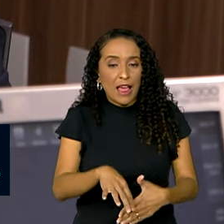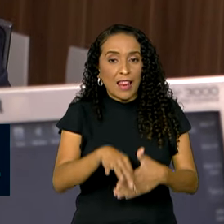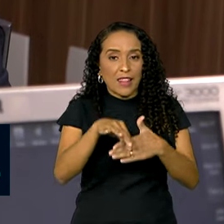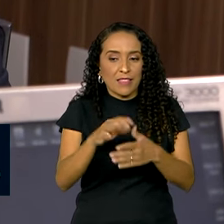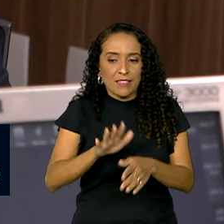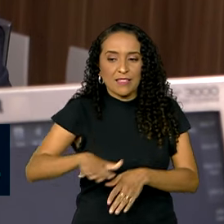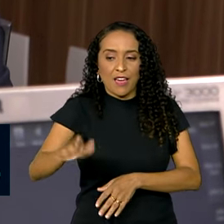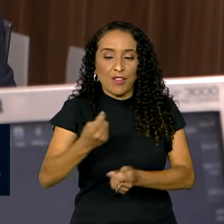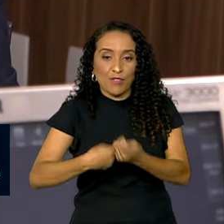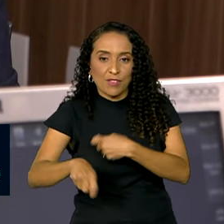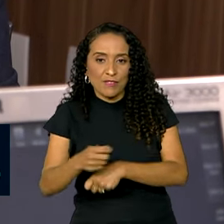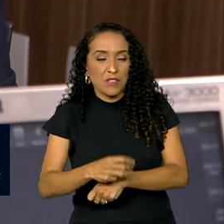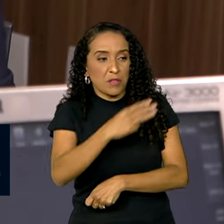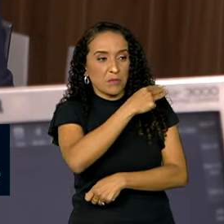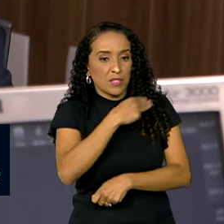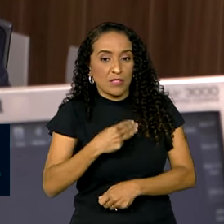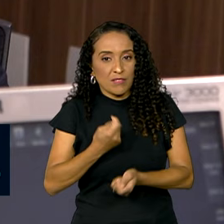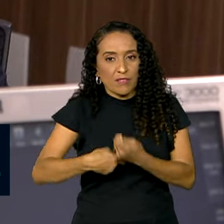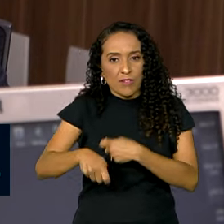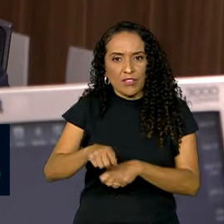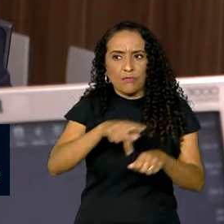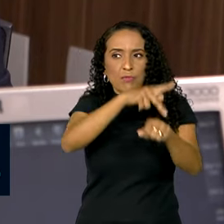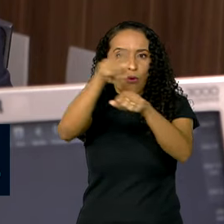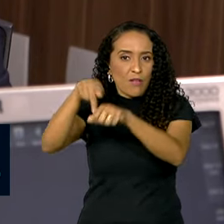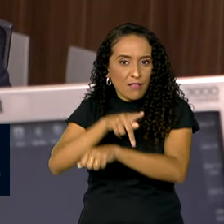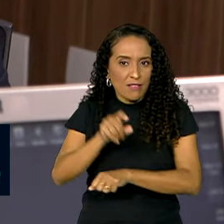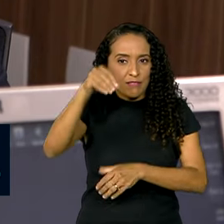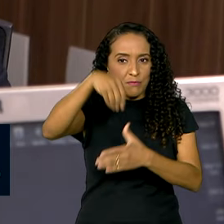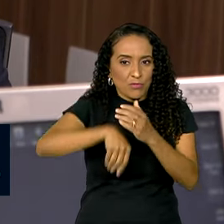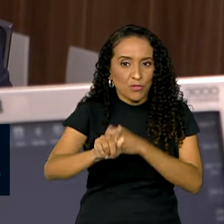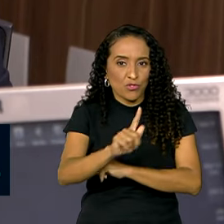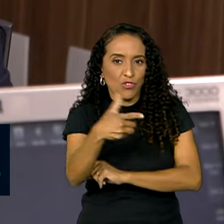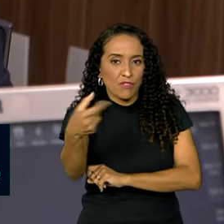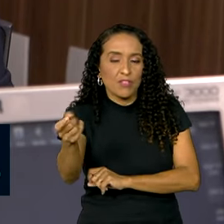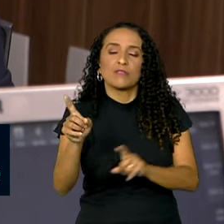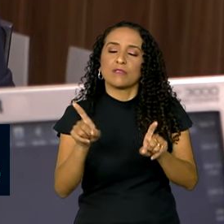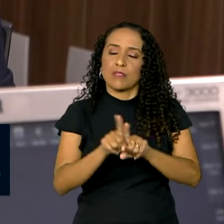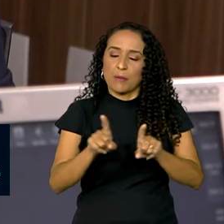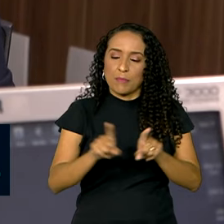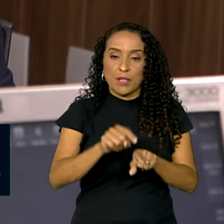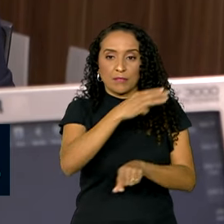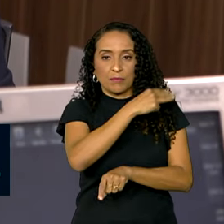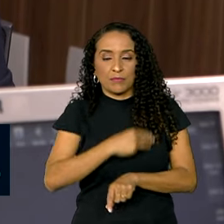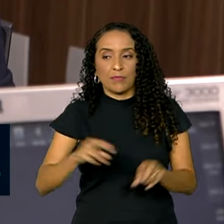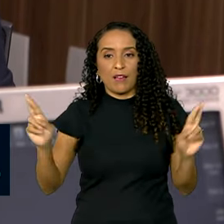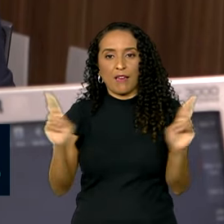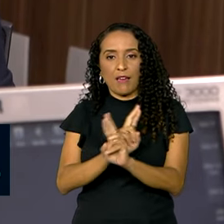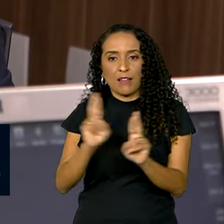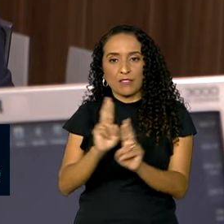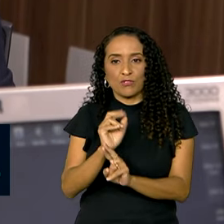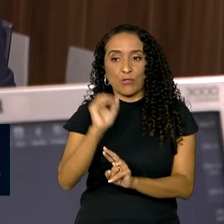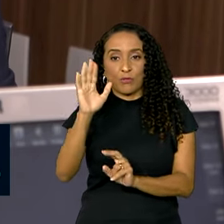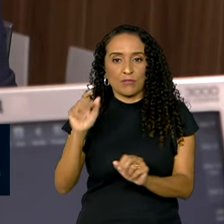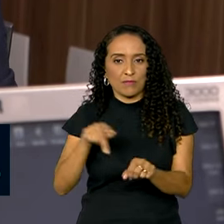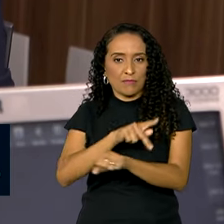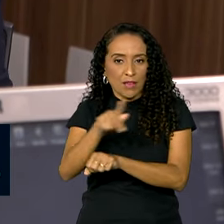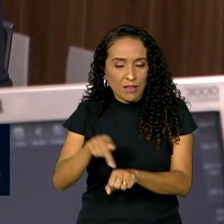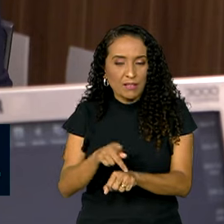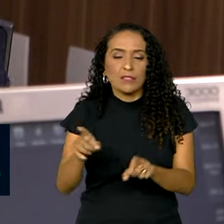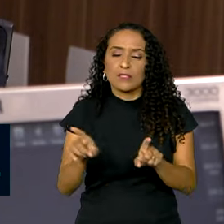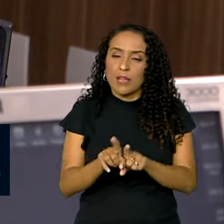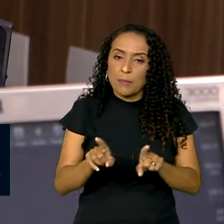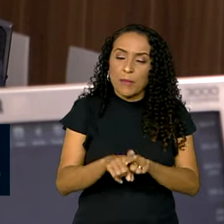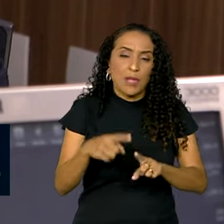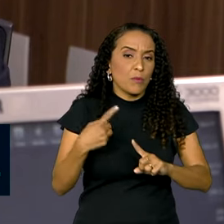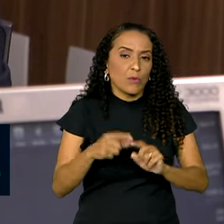financeira Os ministros da Fazenda dos países do G20 os ministros de relações exteriores Além do